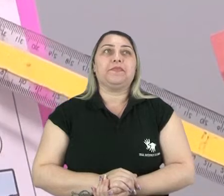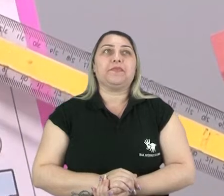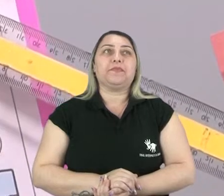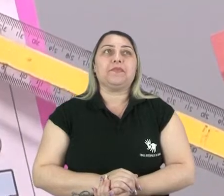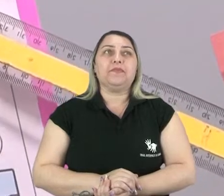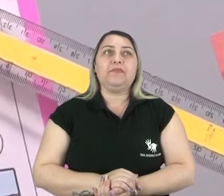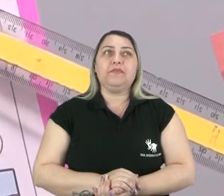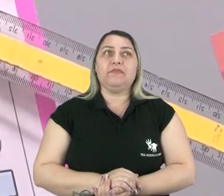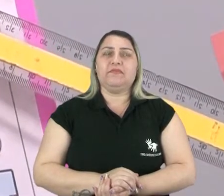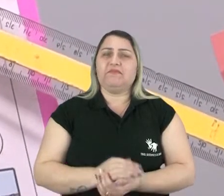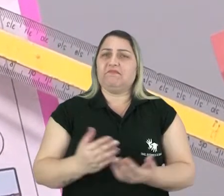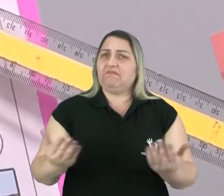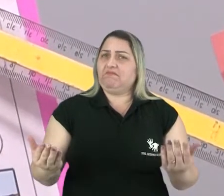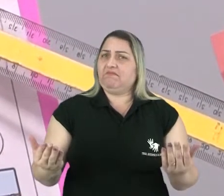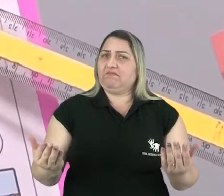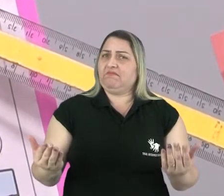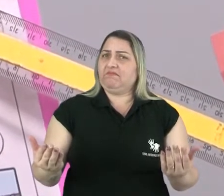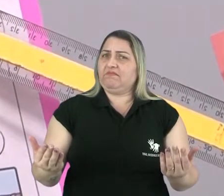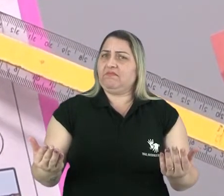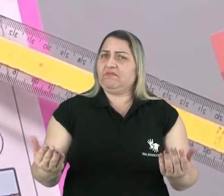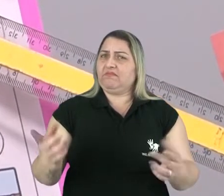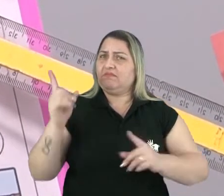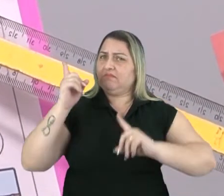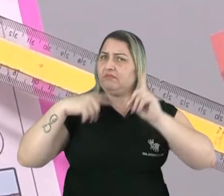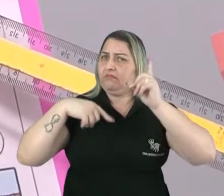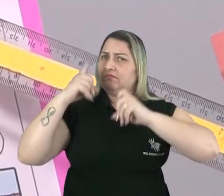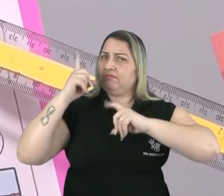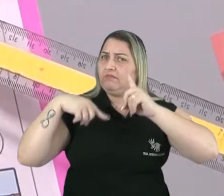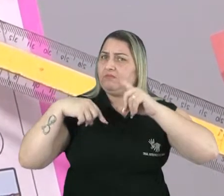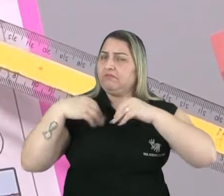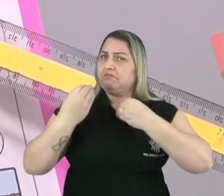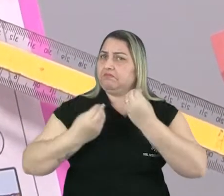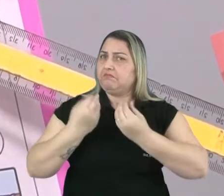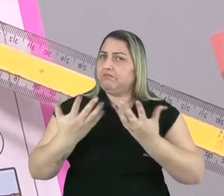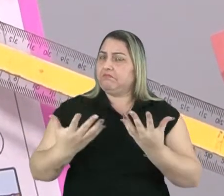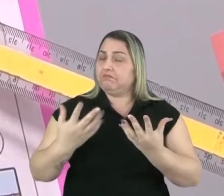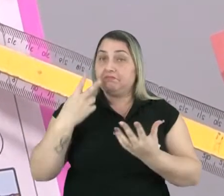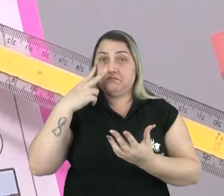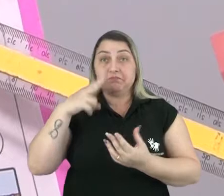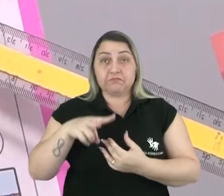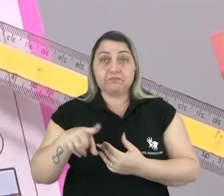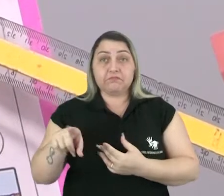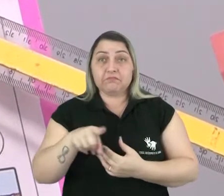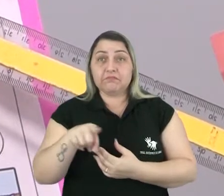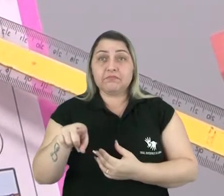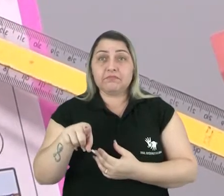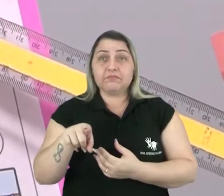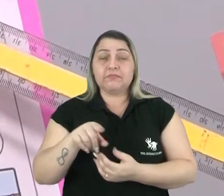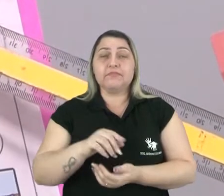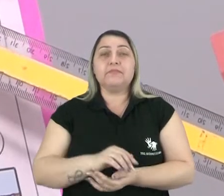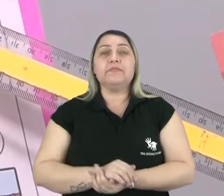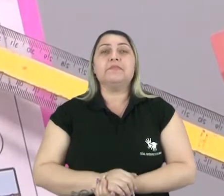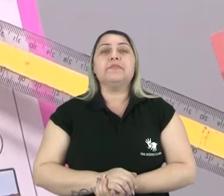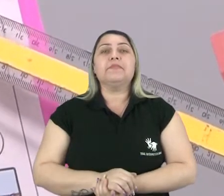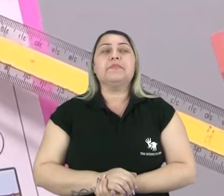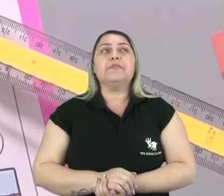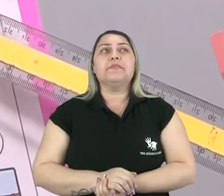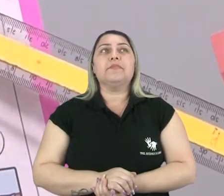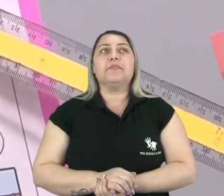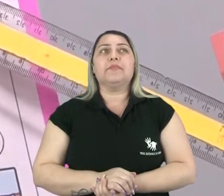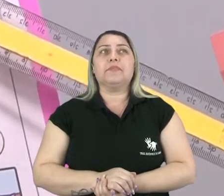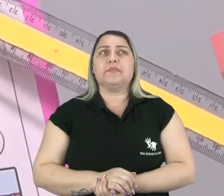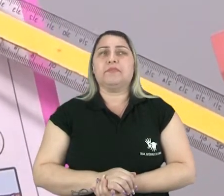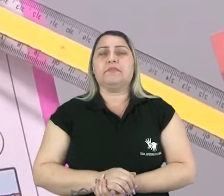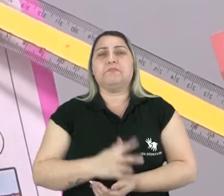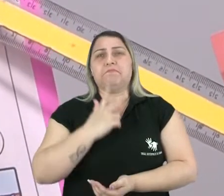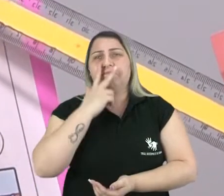Ué, mas como está a expressão do Cebolinha aqui? Estão vendo? Ele está meio que